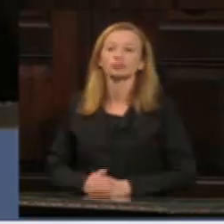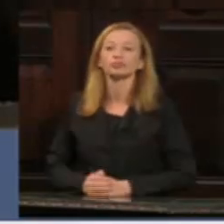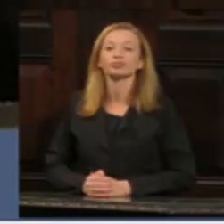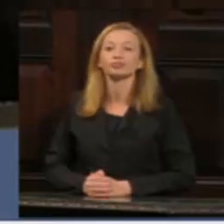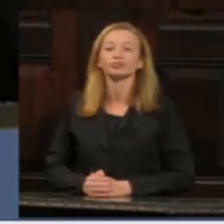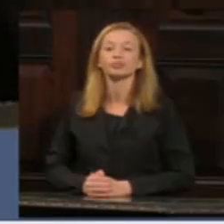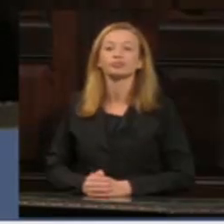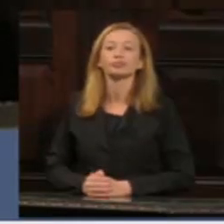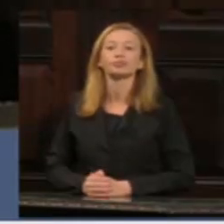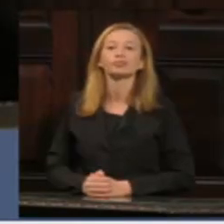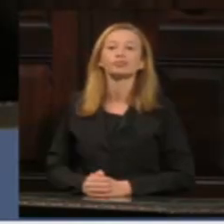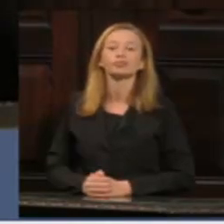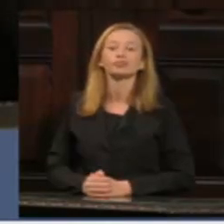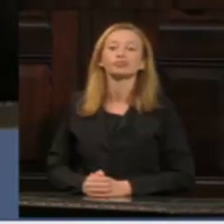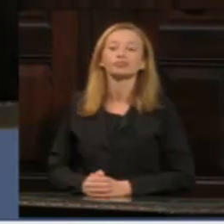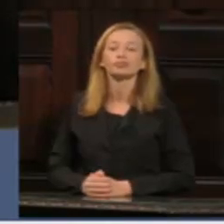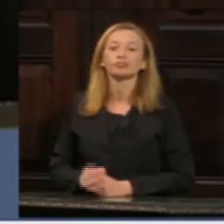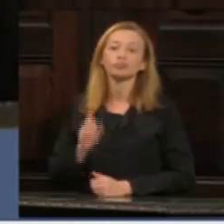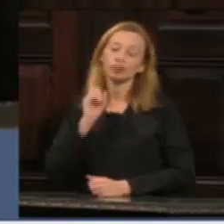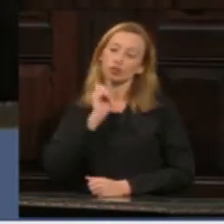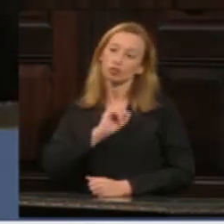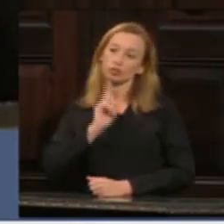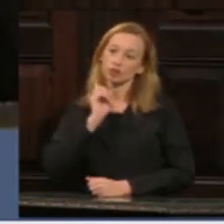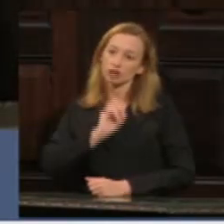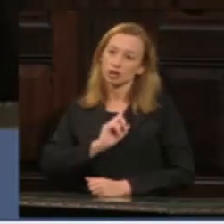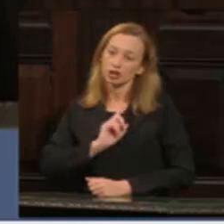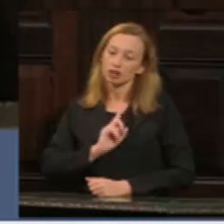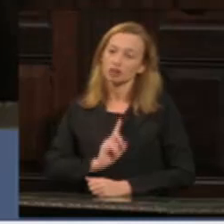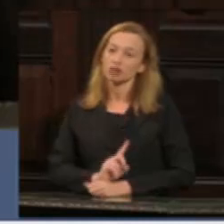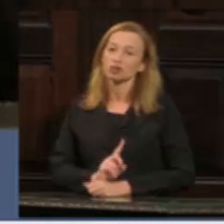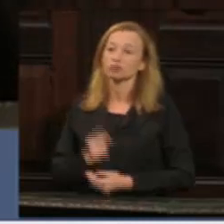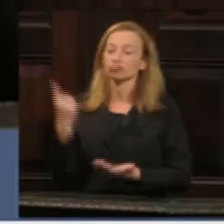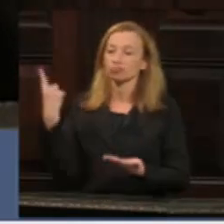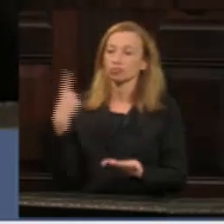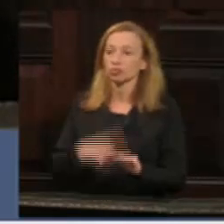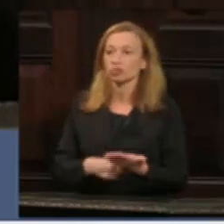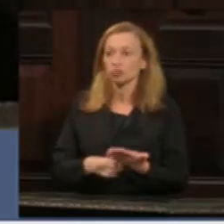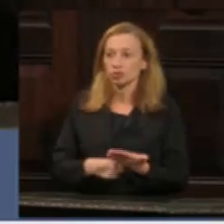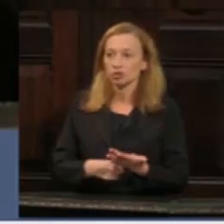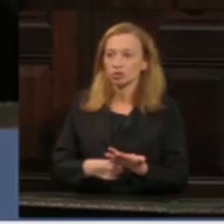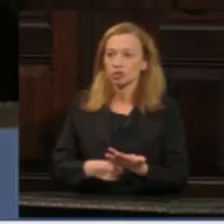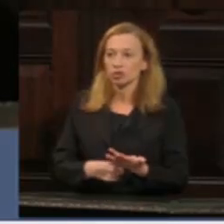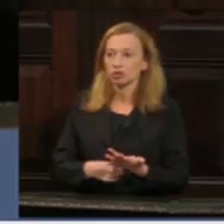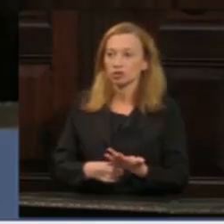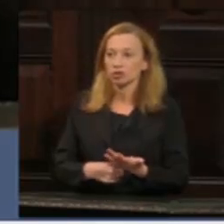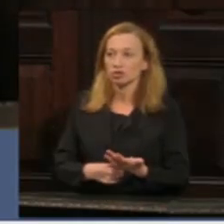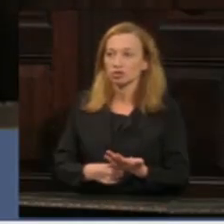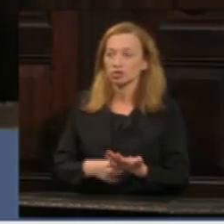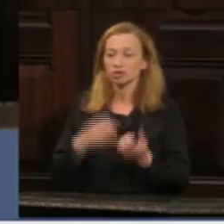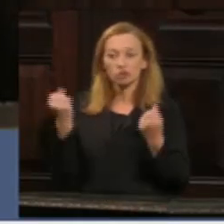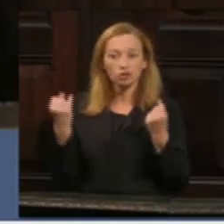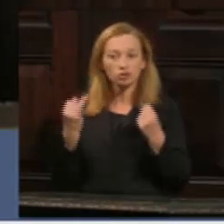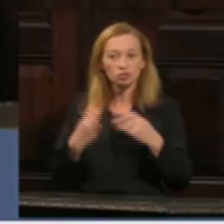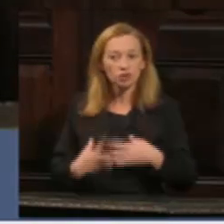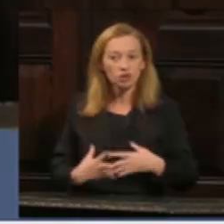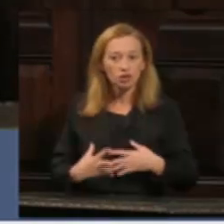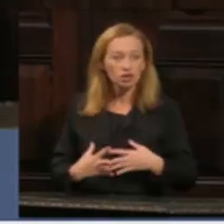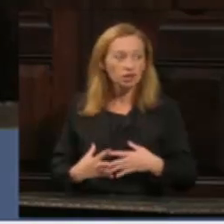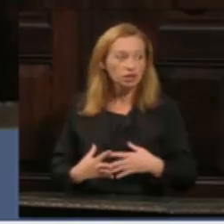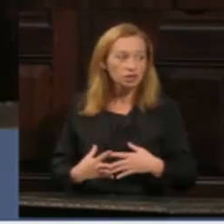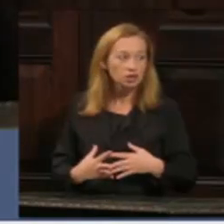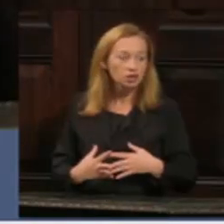o eleitor fluminense os compromissos abaixo relacionados para o mandato